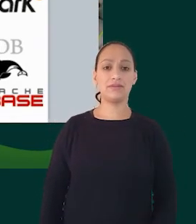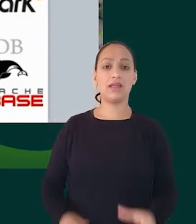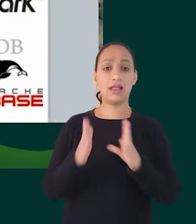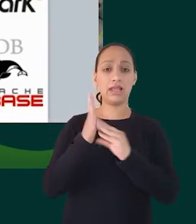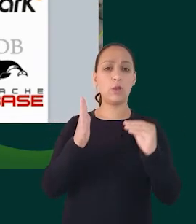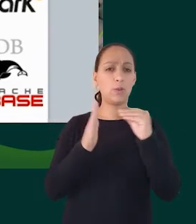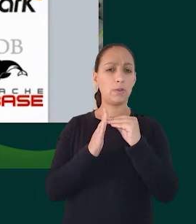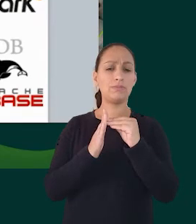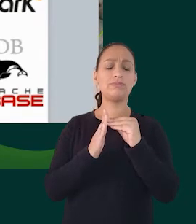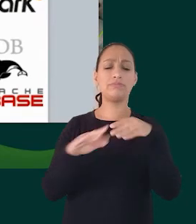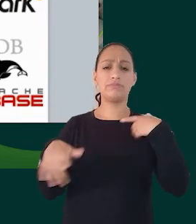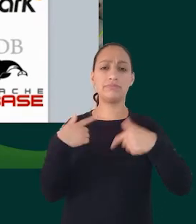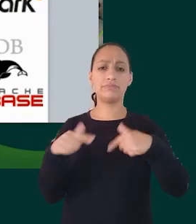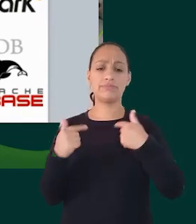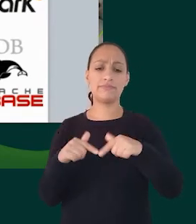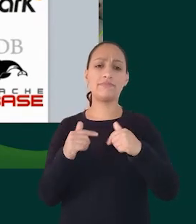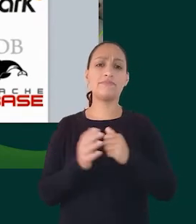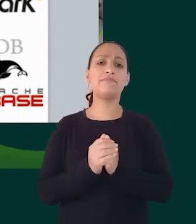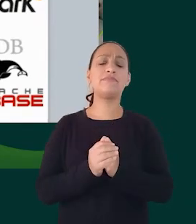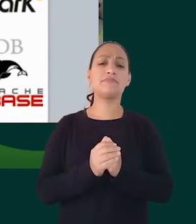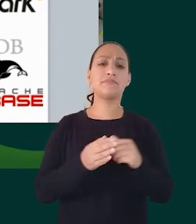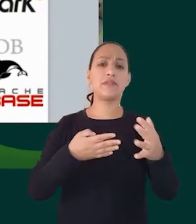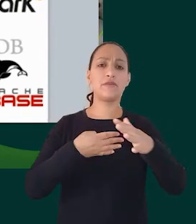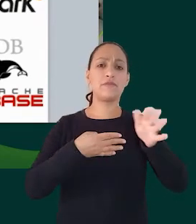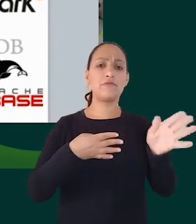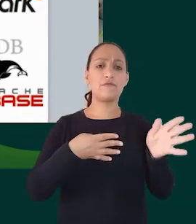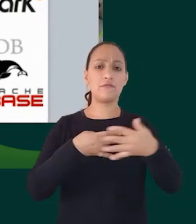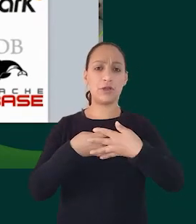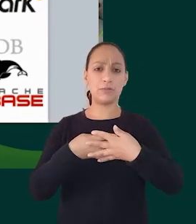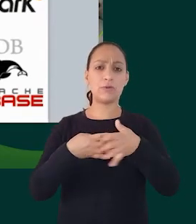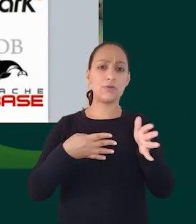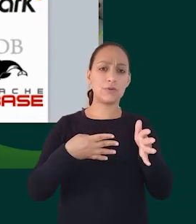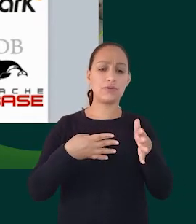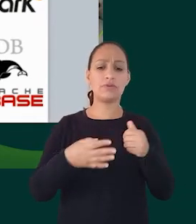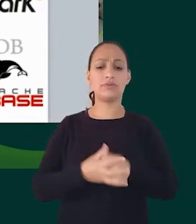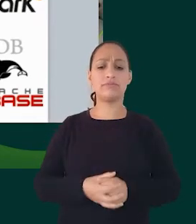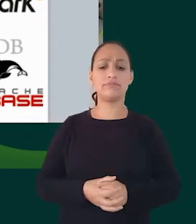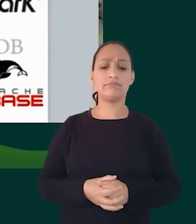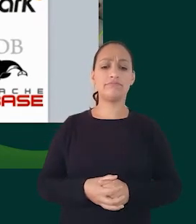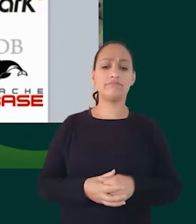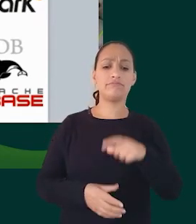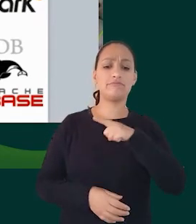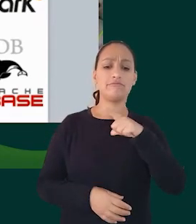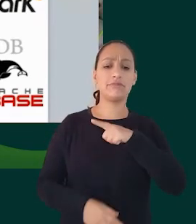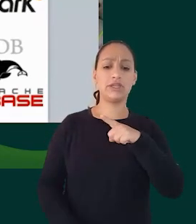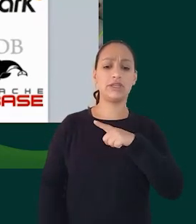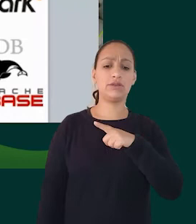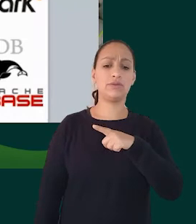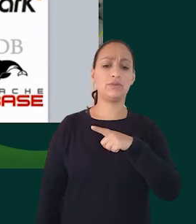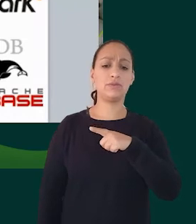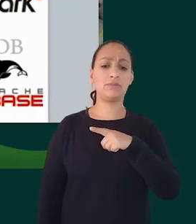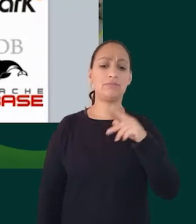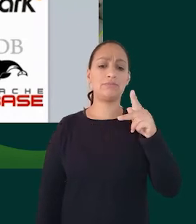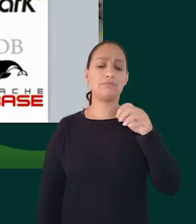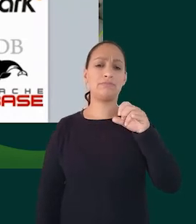Linguagens para trabalhar, frameworks diversos, né? Frameworks tanto em .NET, em